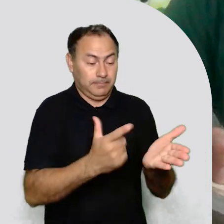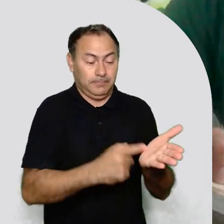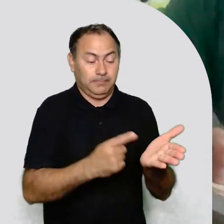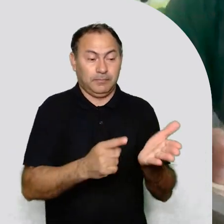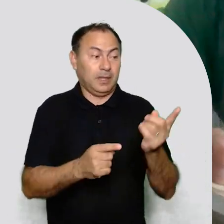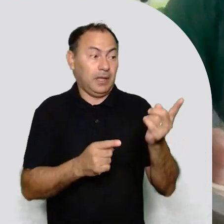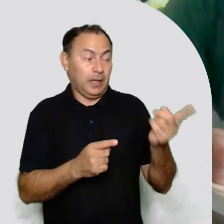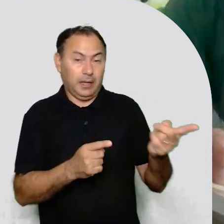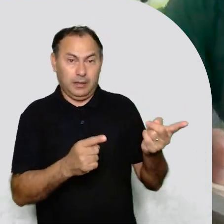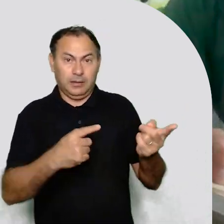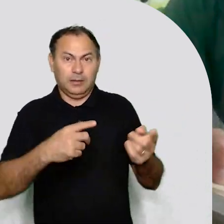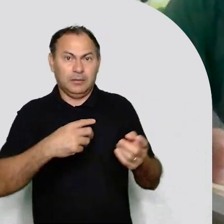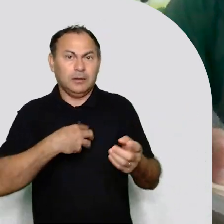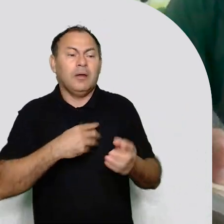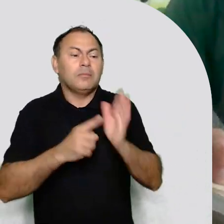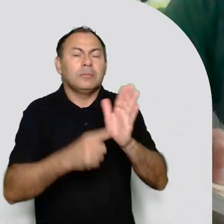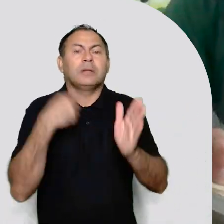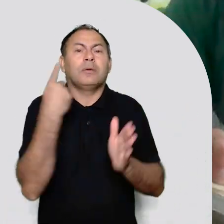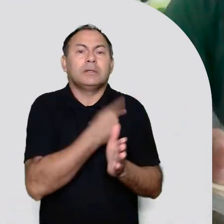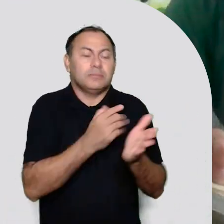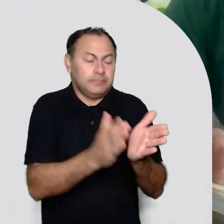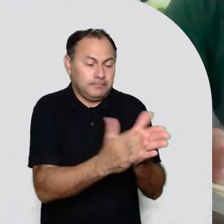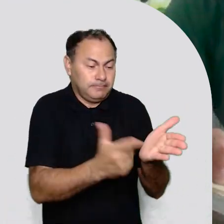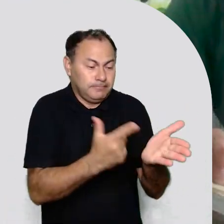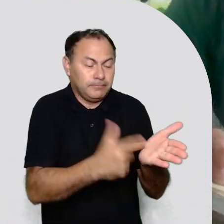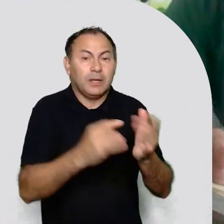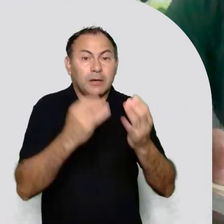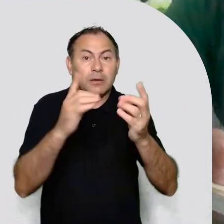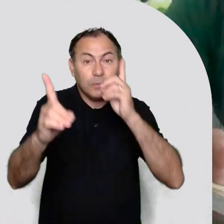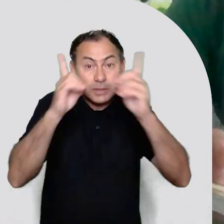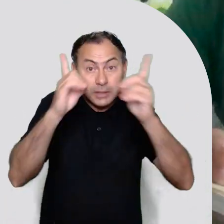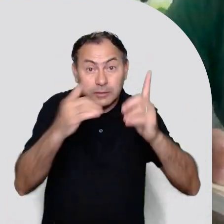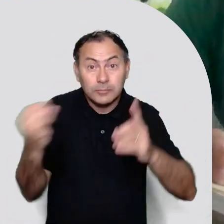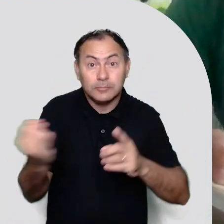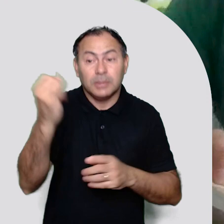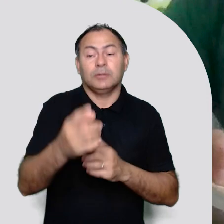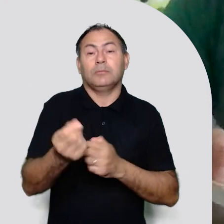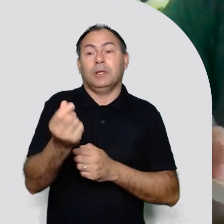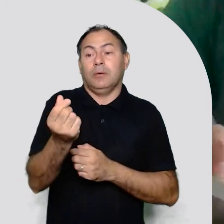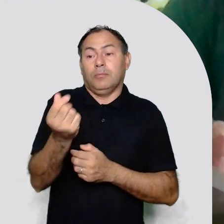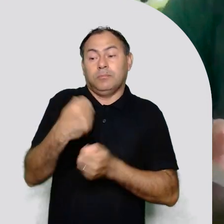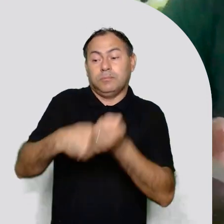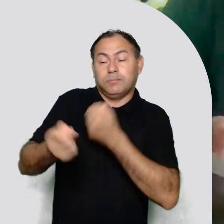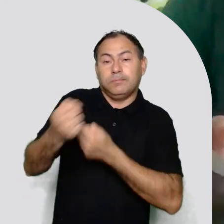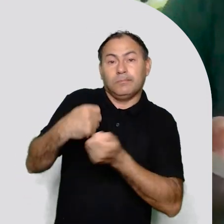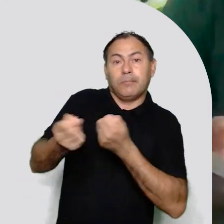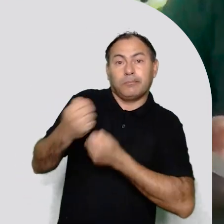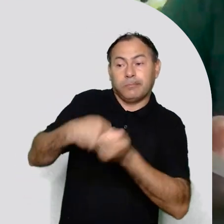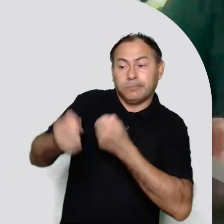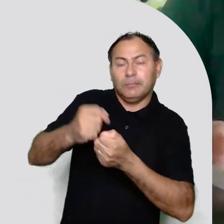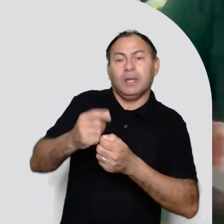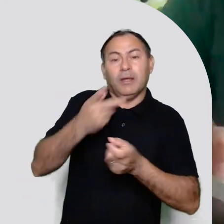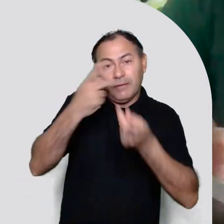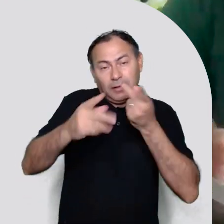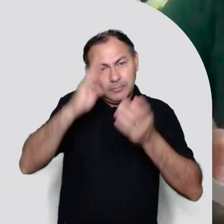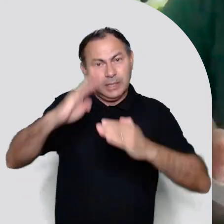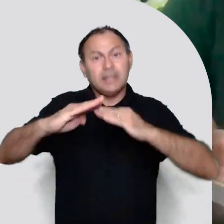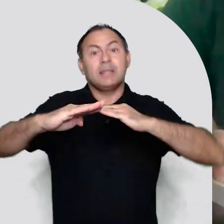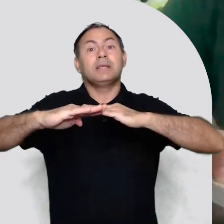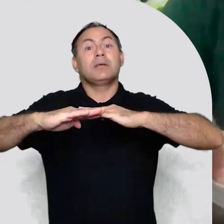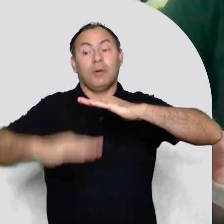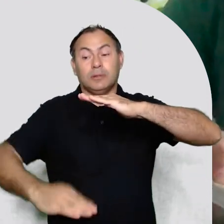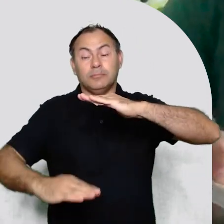caderno, ele é rico no sentido que traz para nós muitos dados importantes sobre a economia. Vamos falar principalmente aqui sobre as desigualdades,